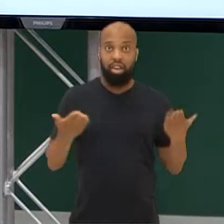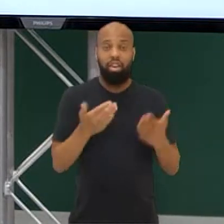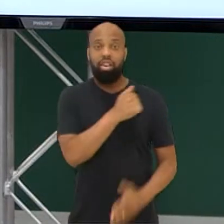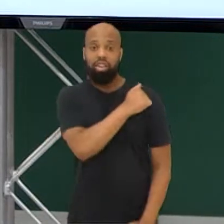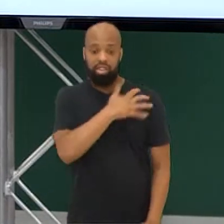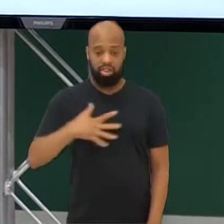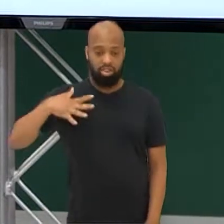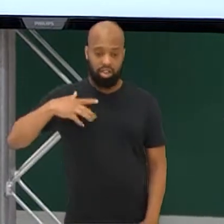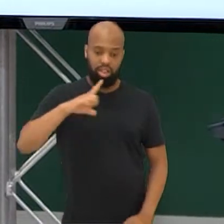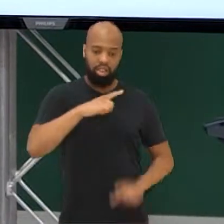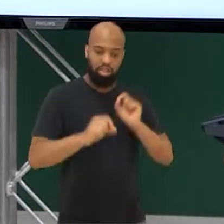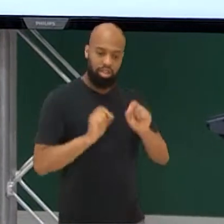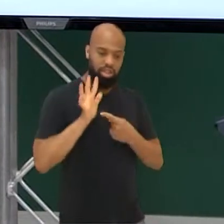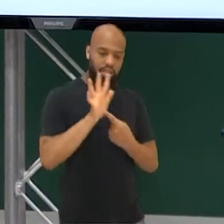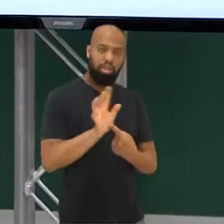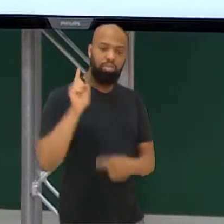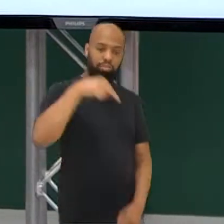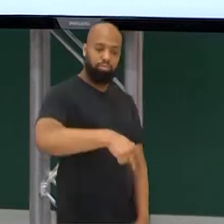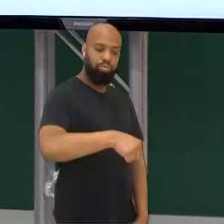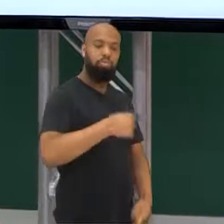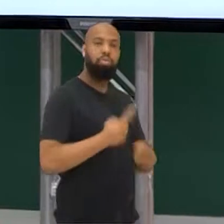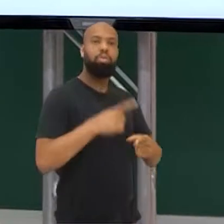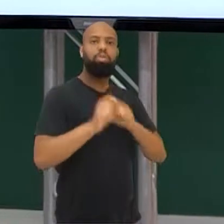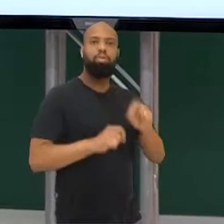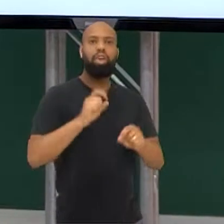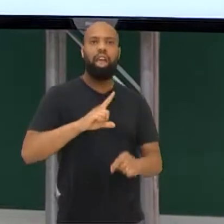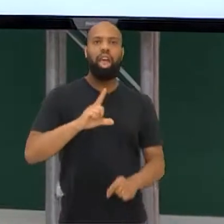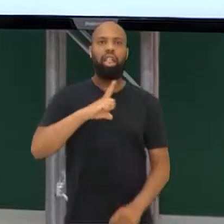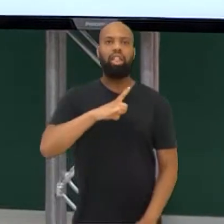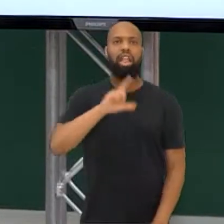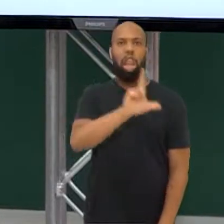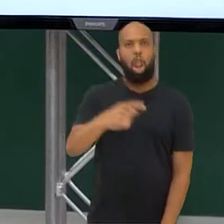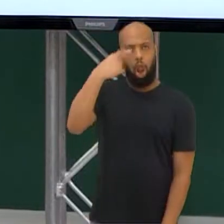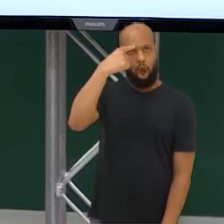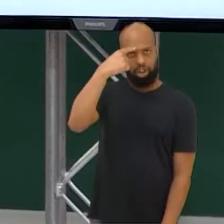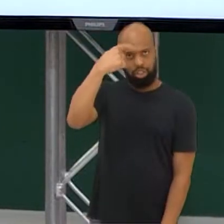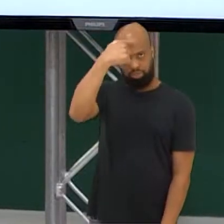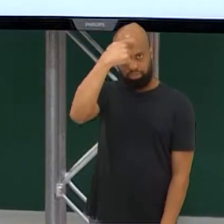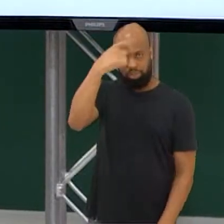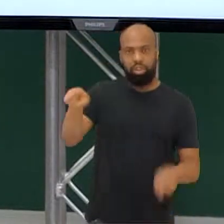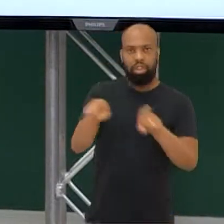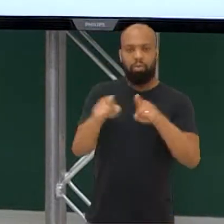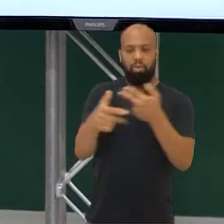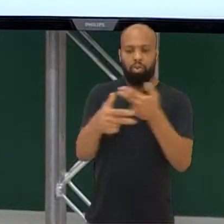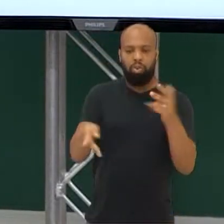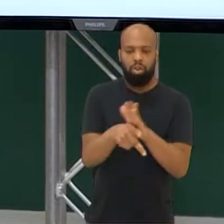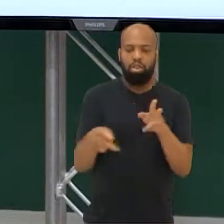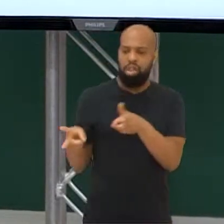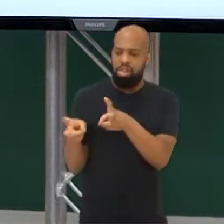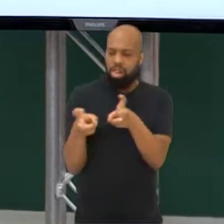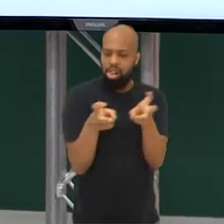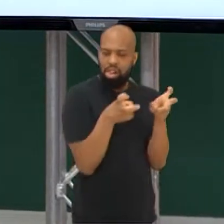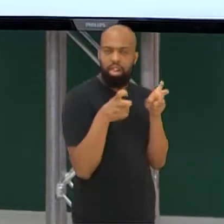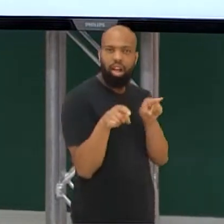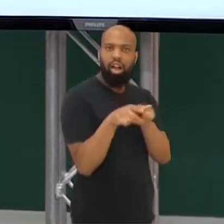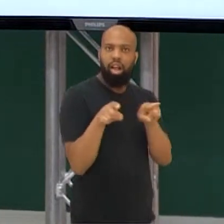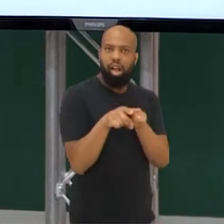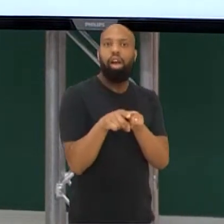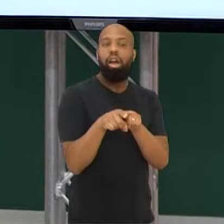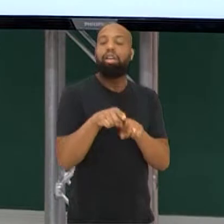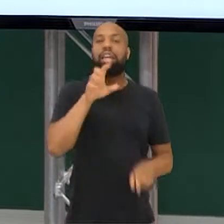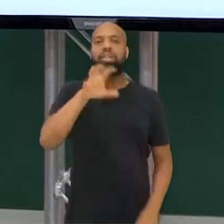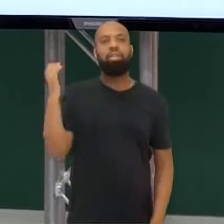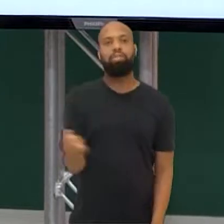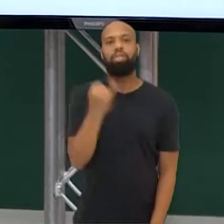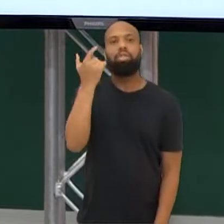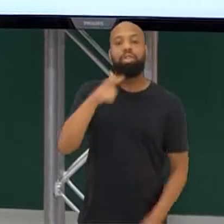para baixo, por quê? Ele vai pleitear a lógica, ele vai colocar questões mais de observação. Isso é muito importante